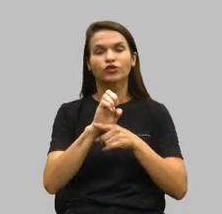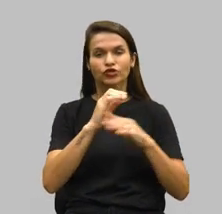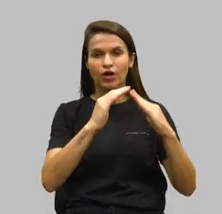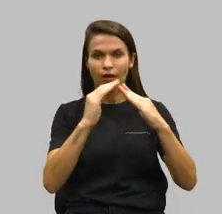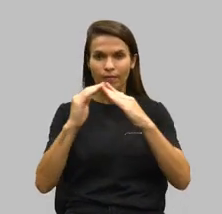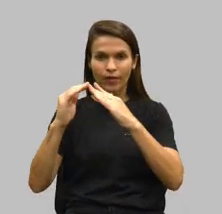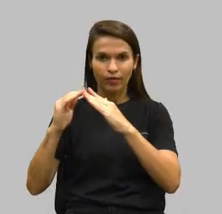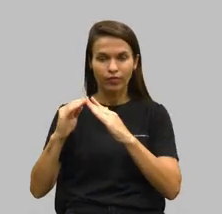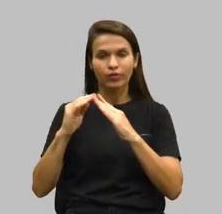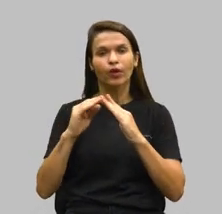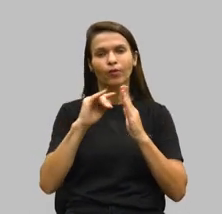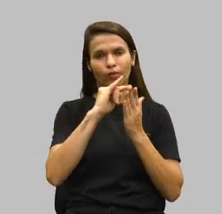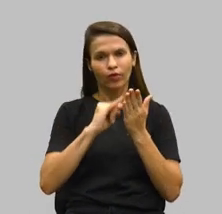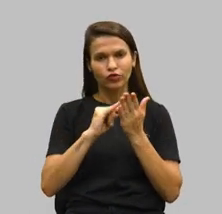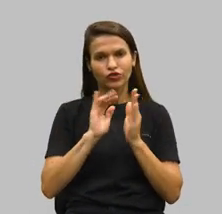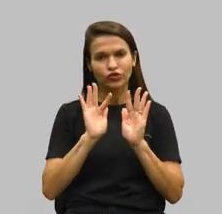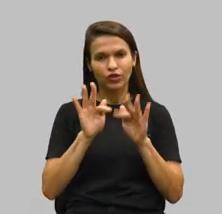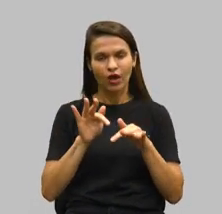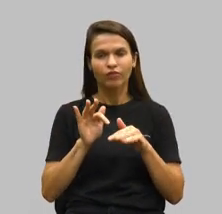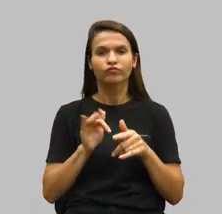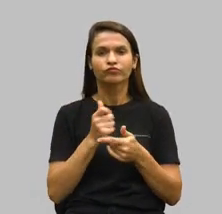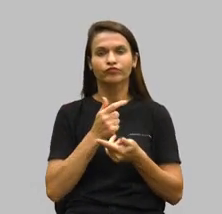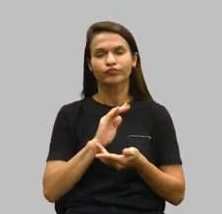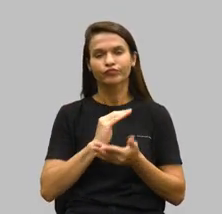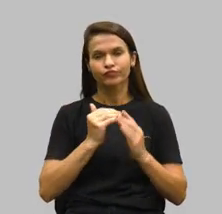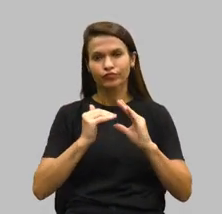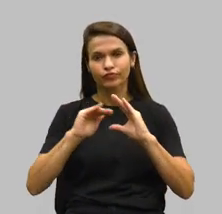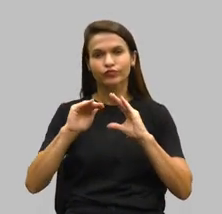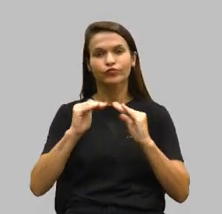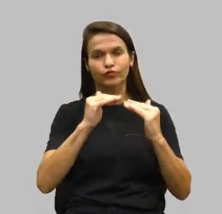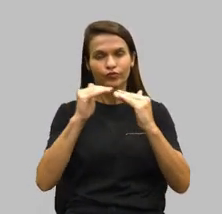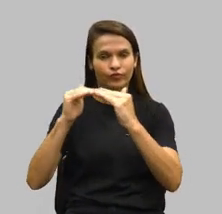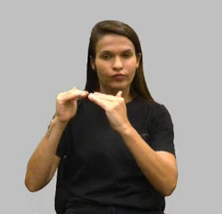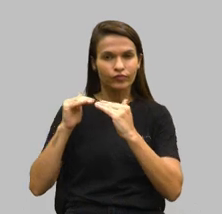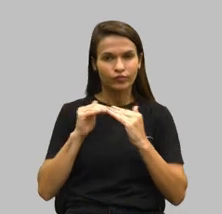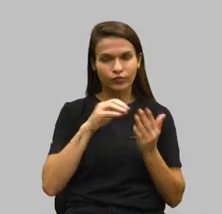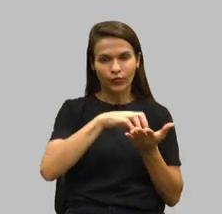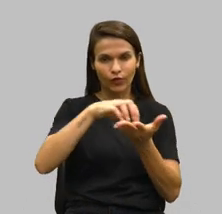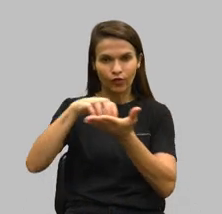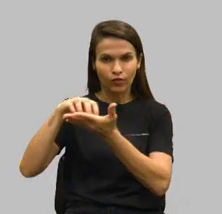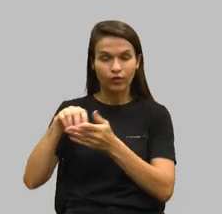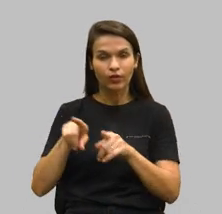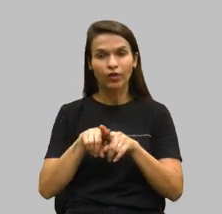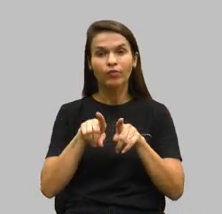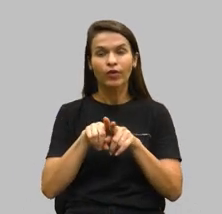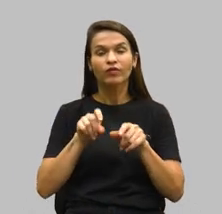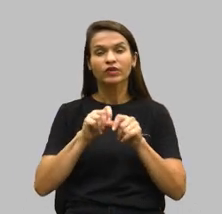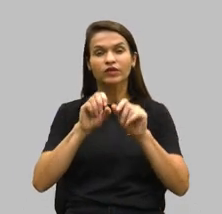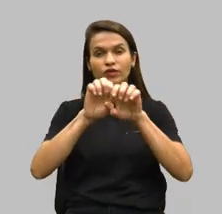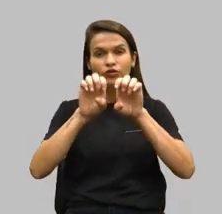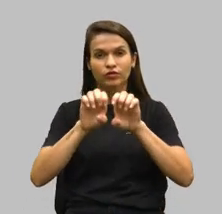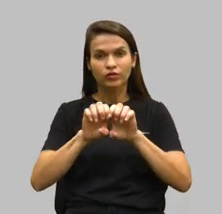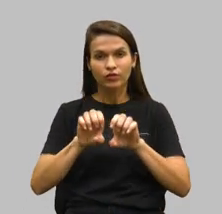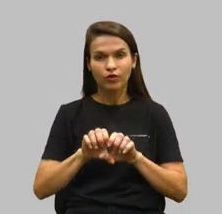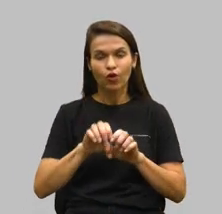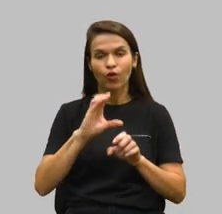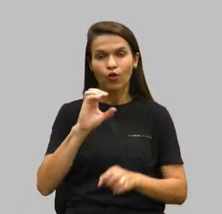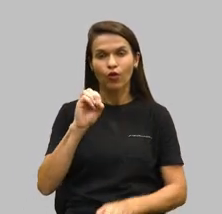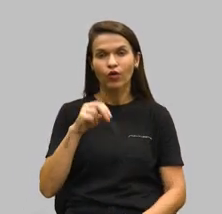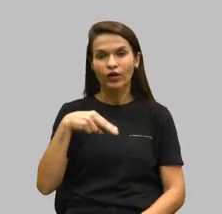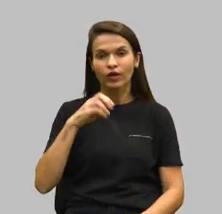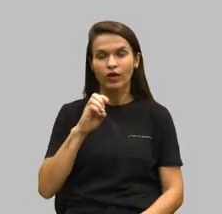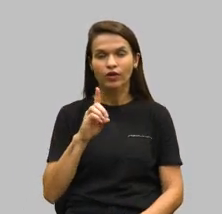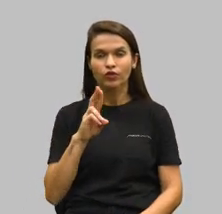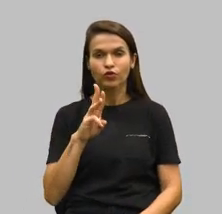minuta já foi concluída enviada para manifestação em concordância dos órgãos também estão vamos fazendo a reestruturação do conedu que é o Conselho